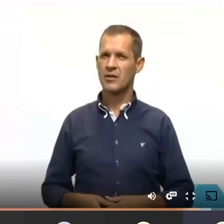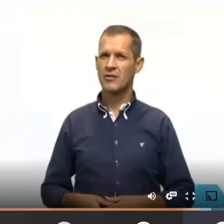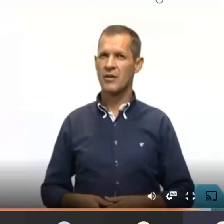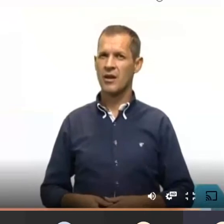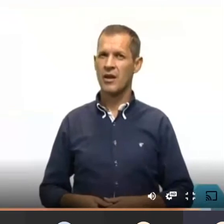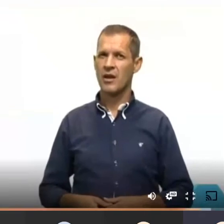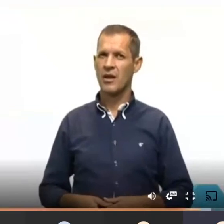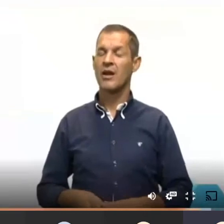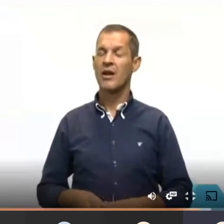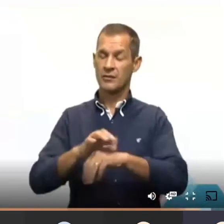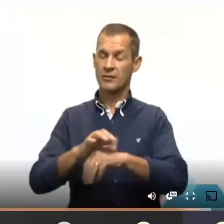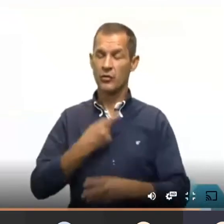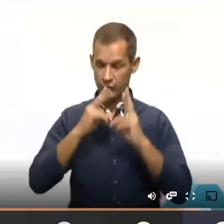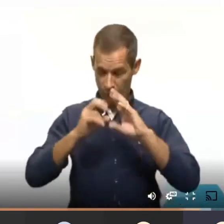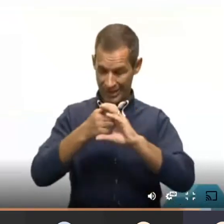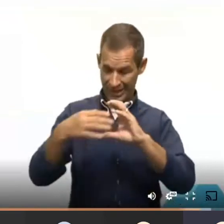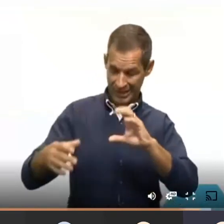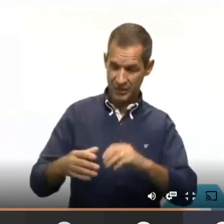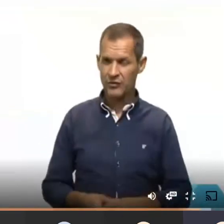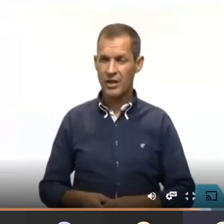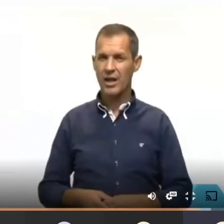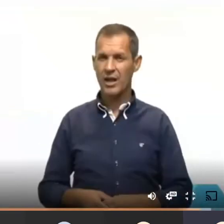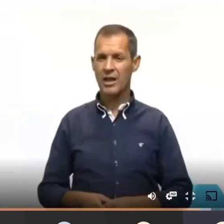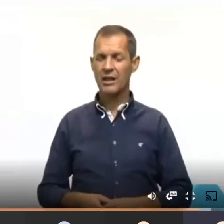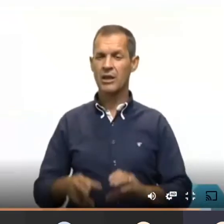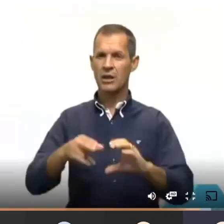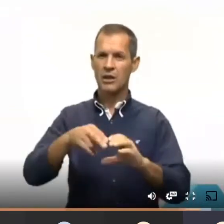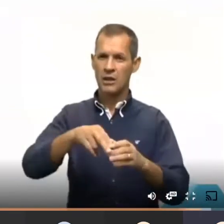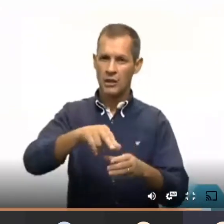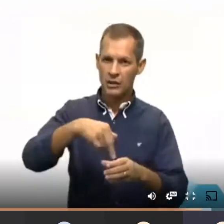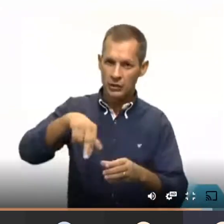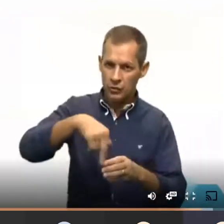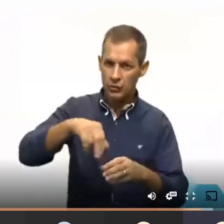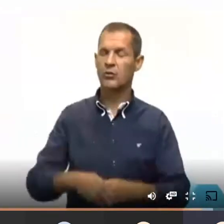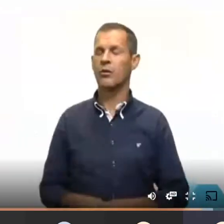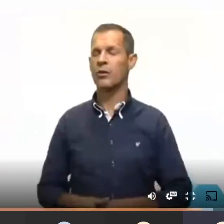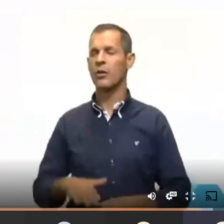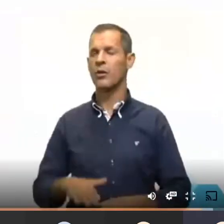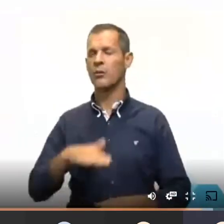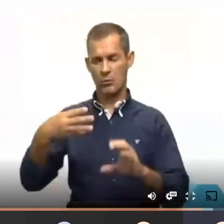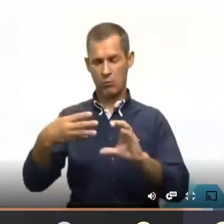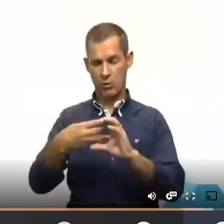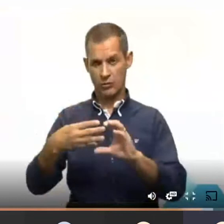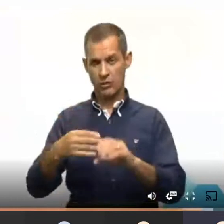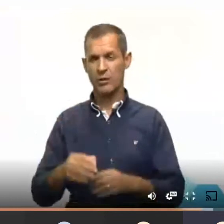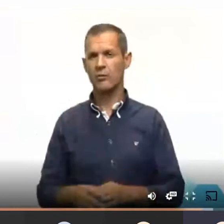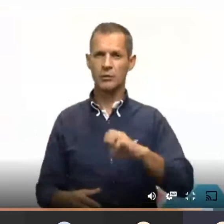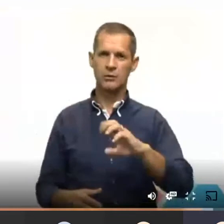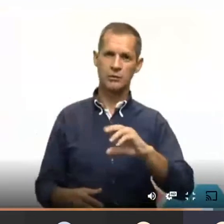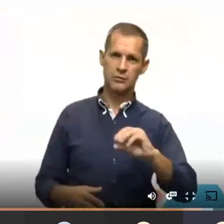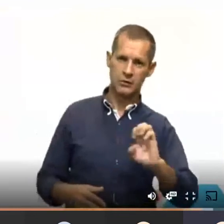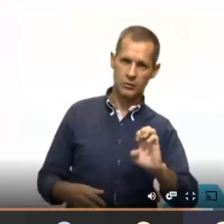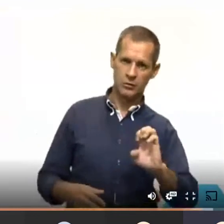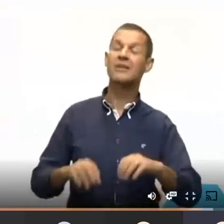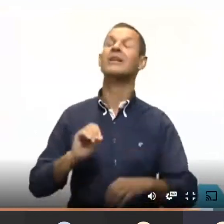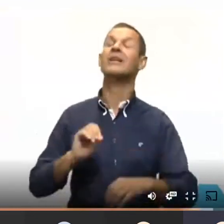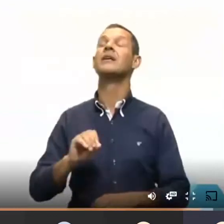corte histológico a gente consegue ver características nucleares do processo de morte celular por necrose,